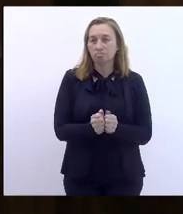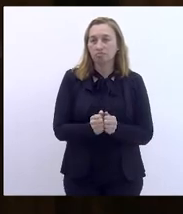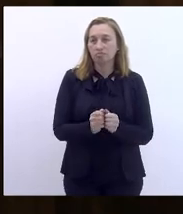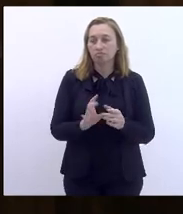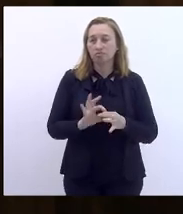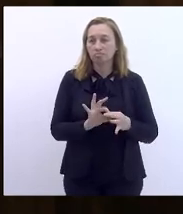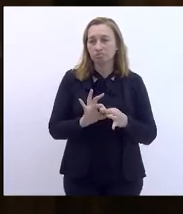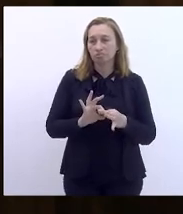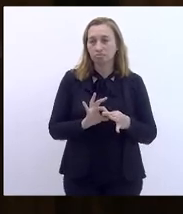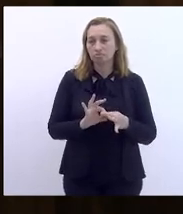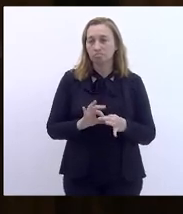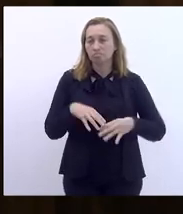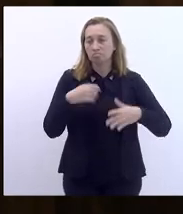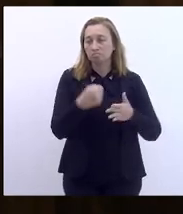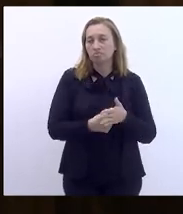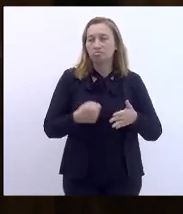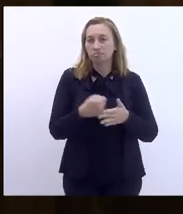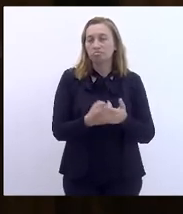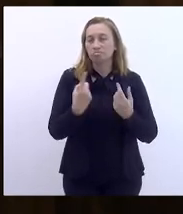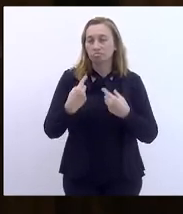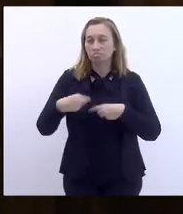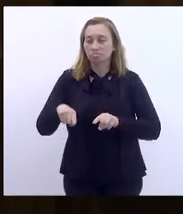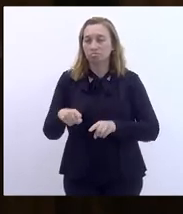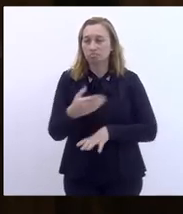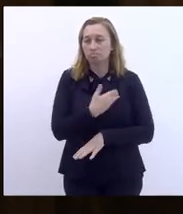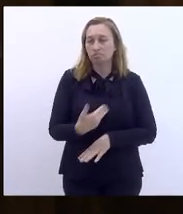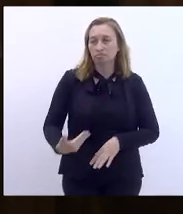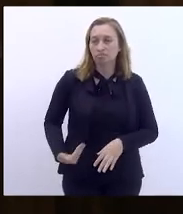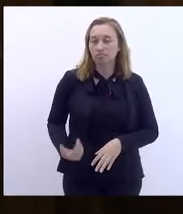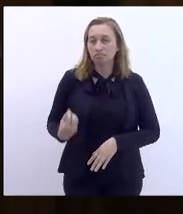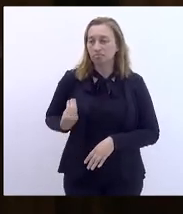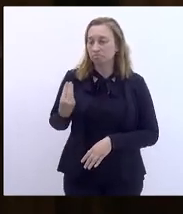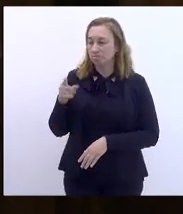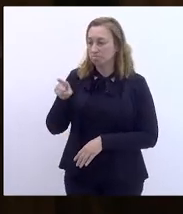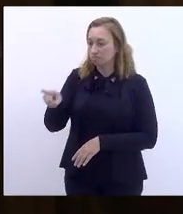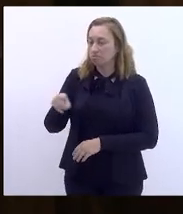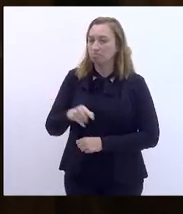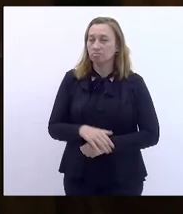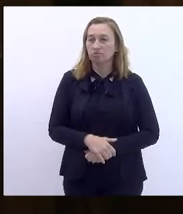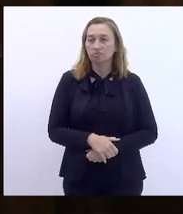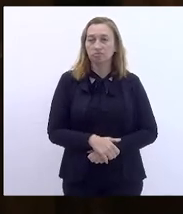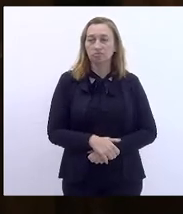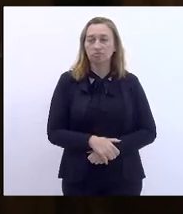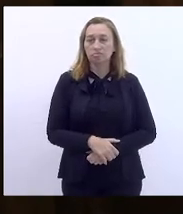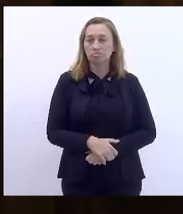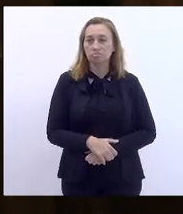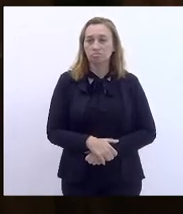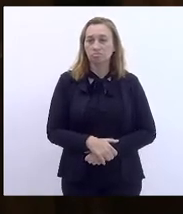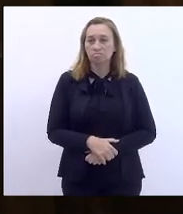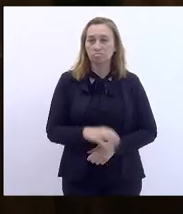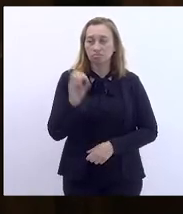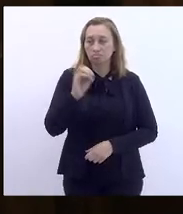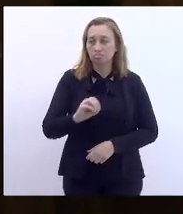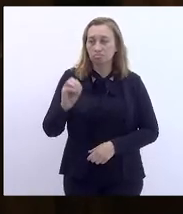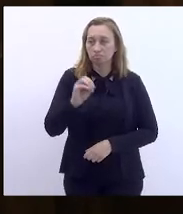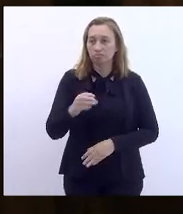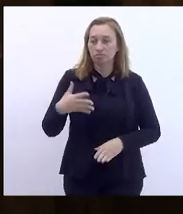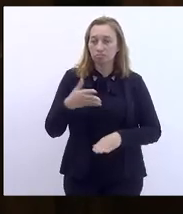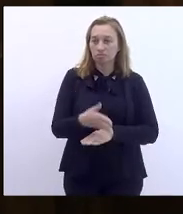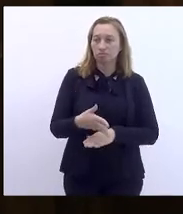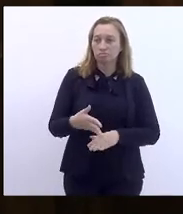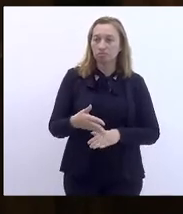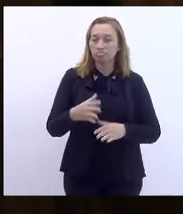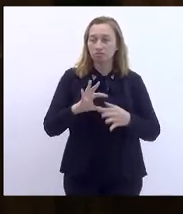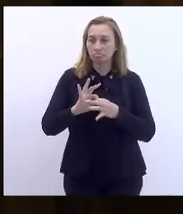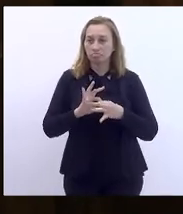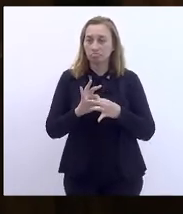unido em busca de derrotar esse governo que está aí em Outubro está chegando a gente tem